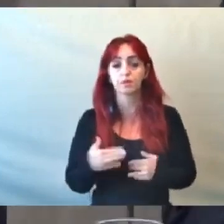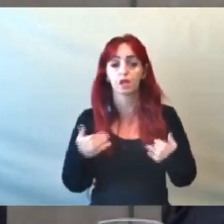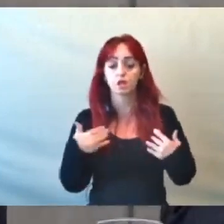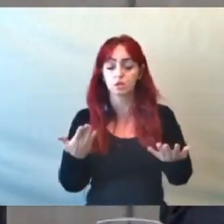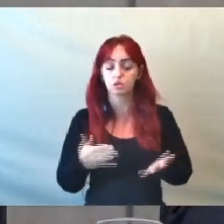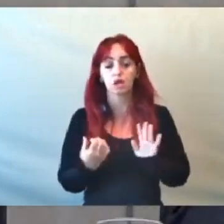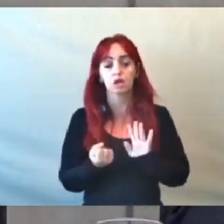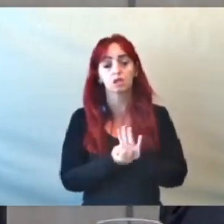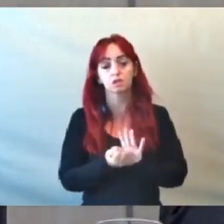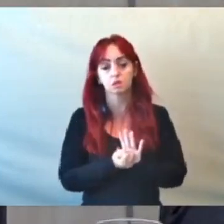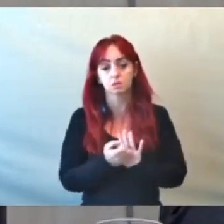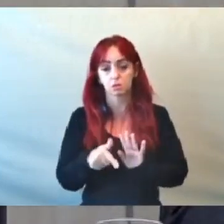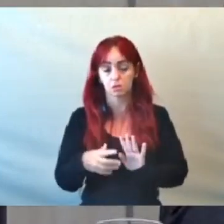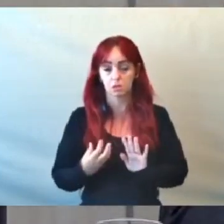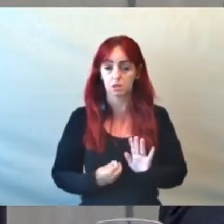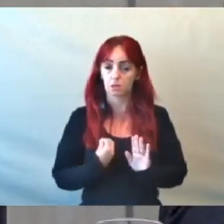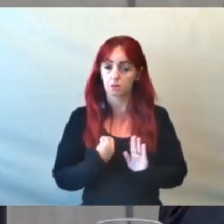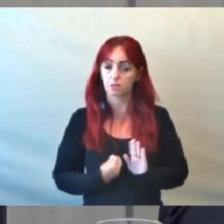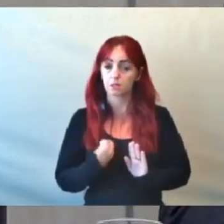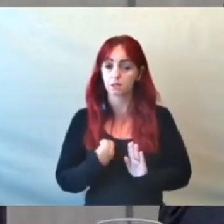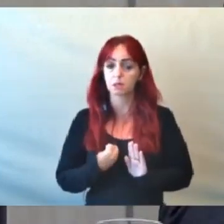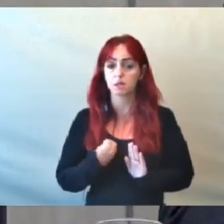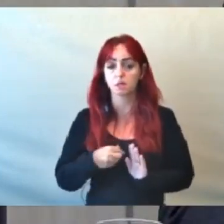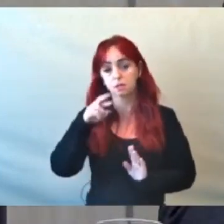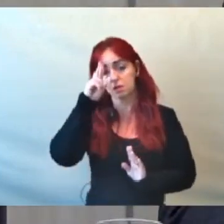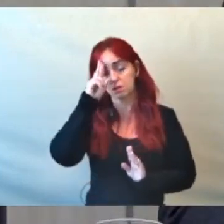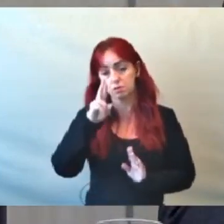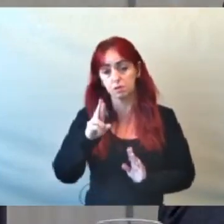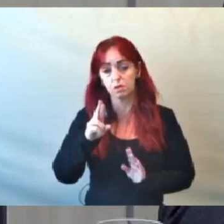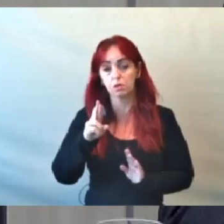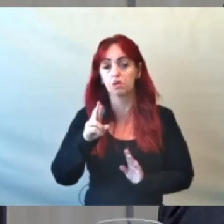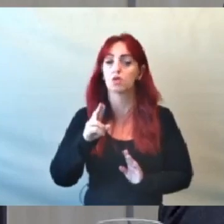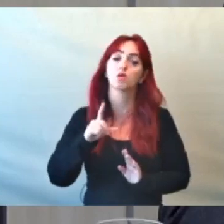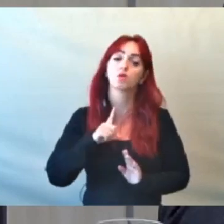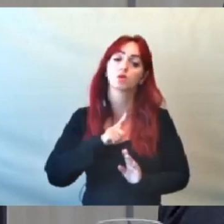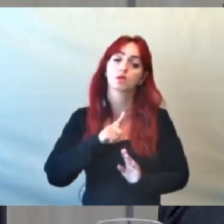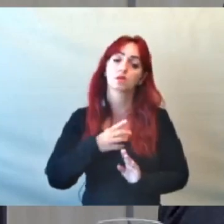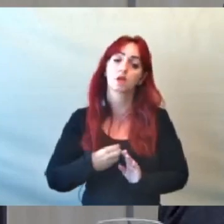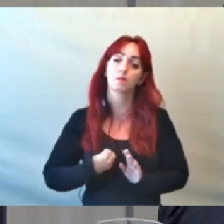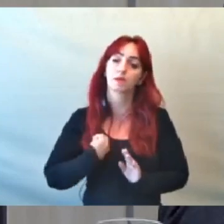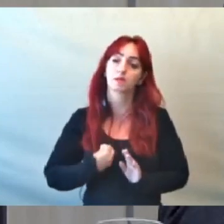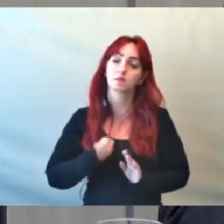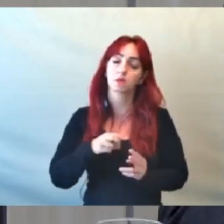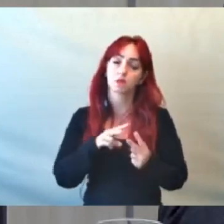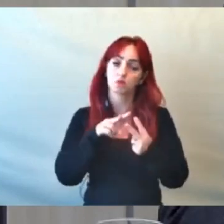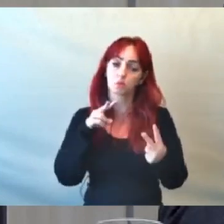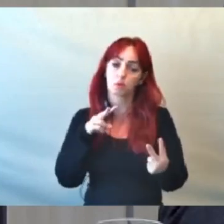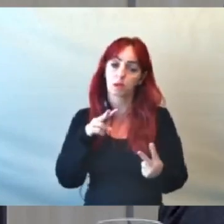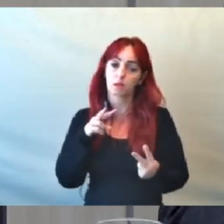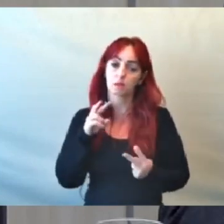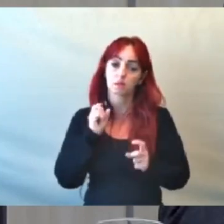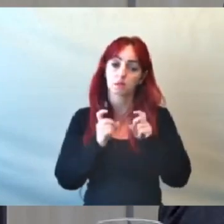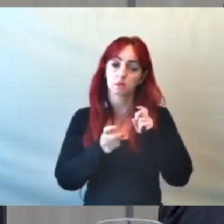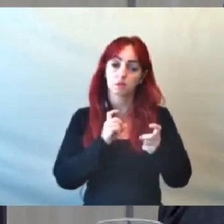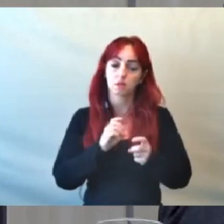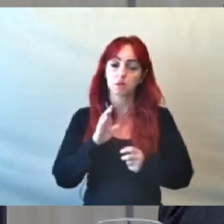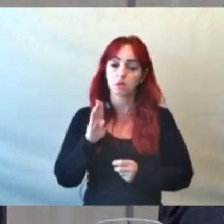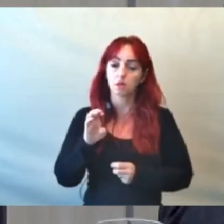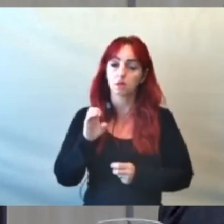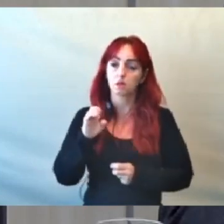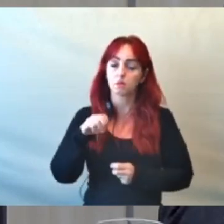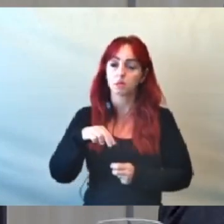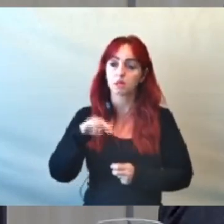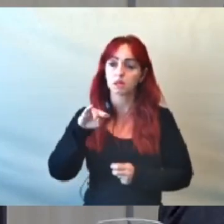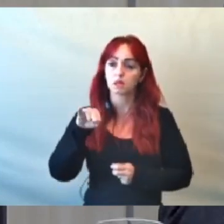do senhor que está participando online dessa reunião, do senhor Benjamin Rodrigues de Menezes, que é diretor-presidente da